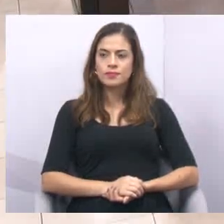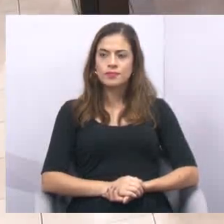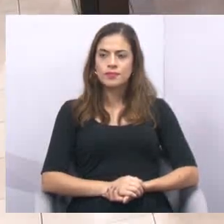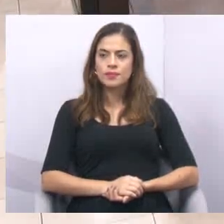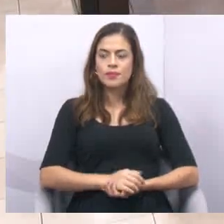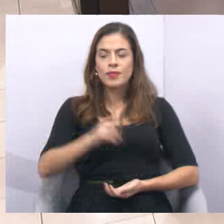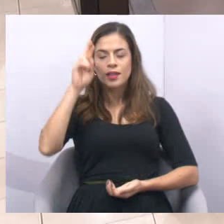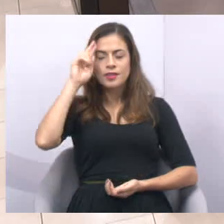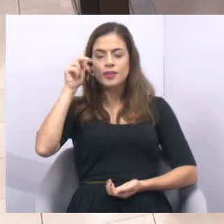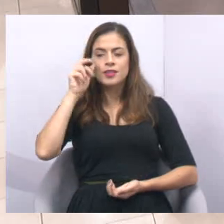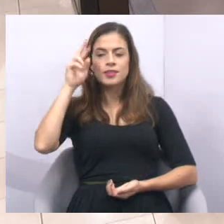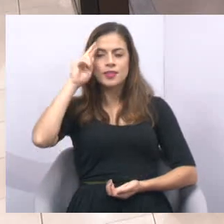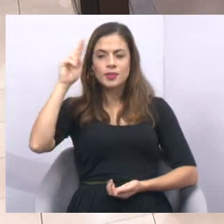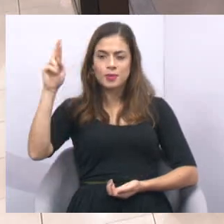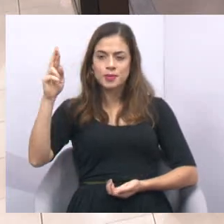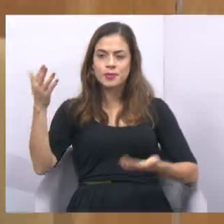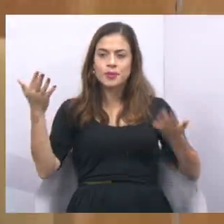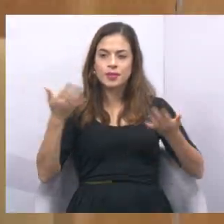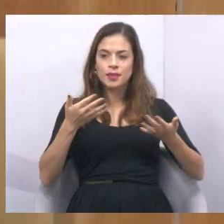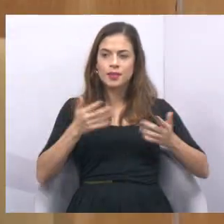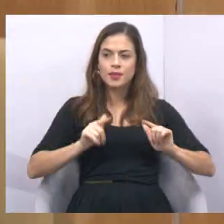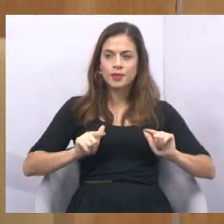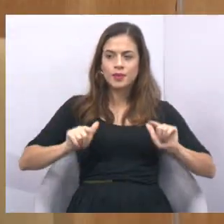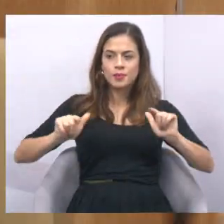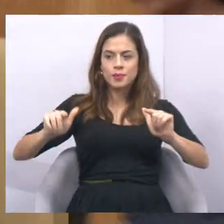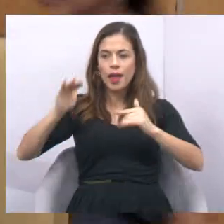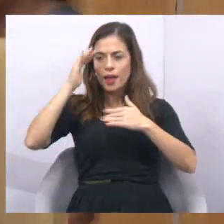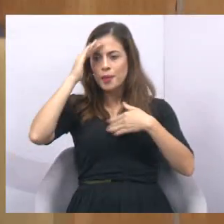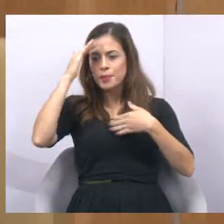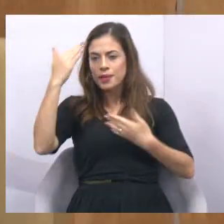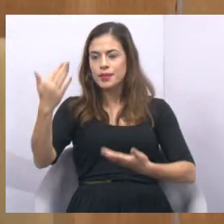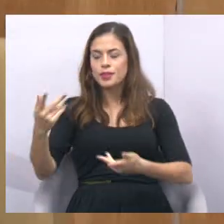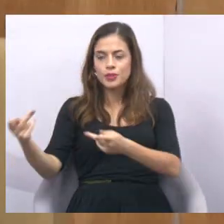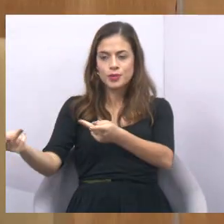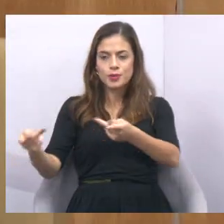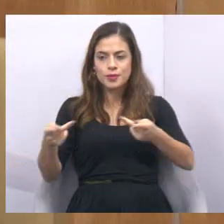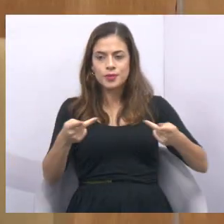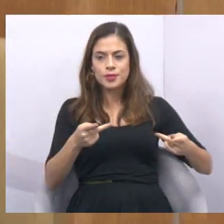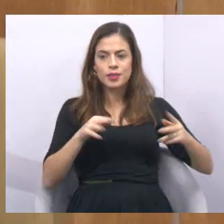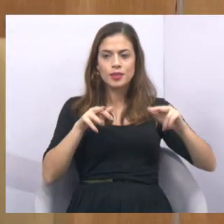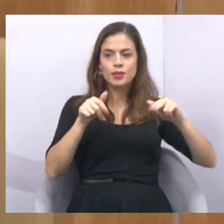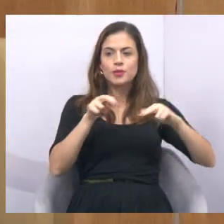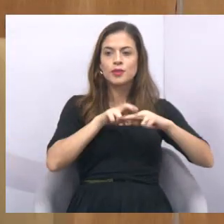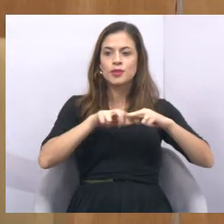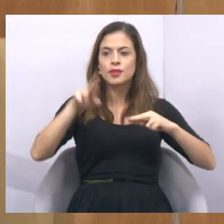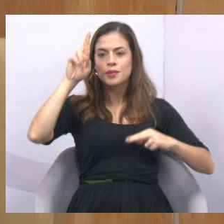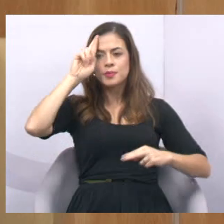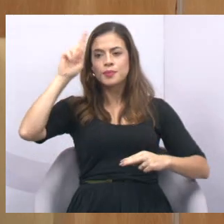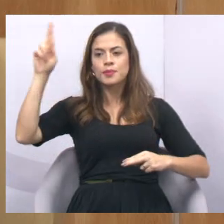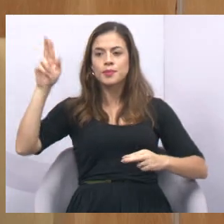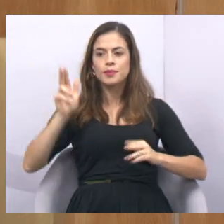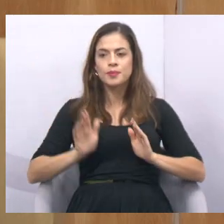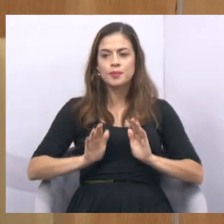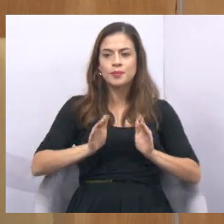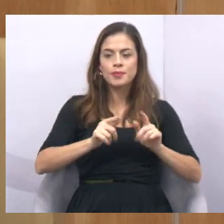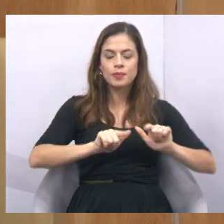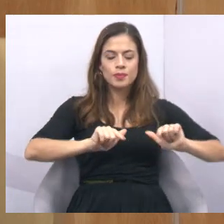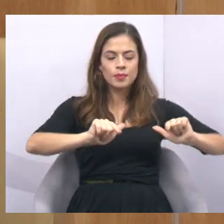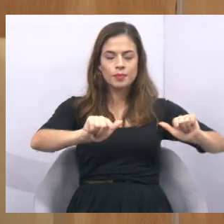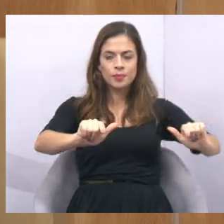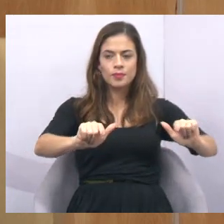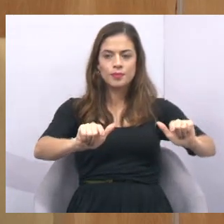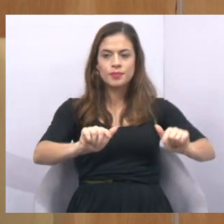Senhoras e senhores, passamos então agora para a entrega da homenagem. Convidamos então toda a mesa para que venha à frente fazer a entrega do